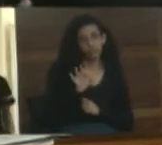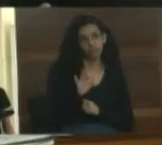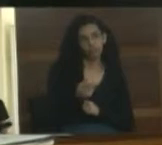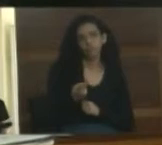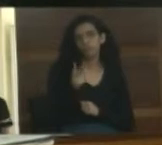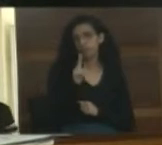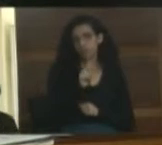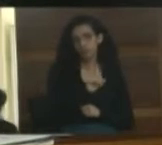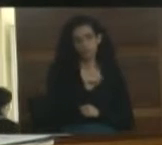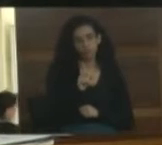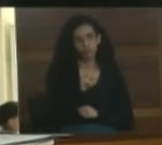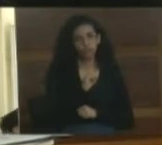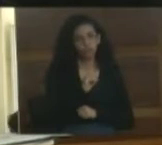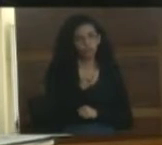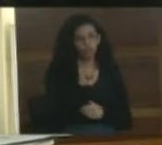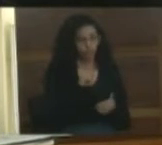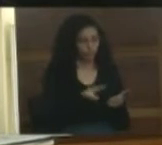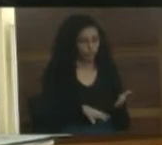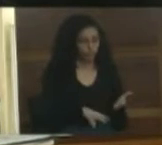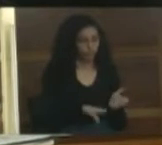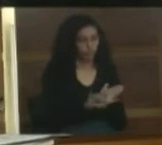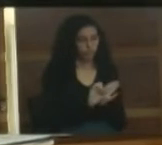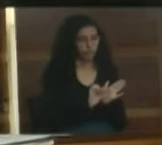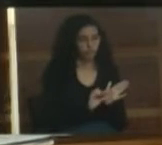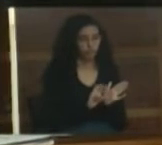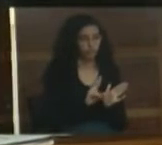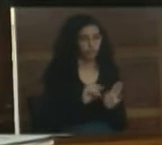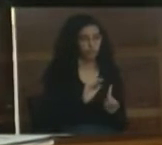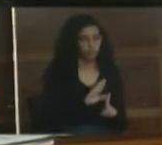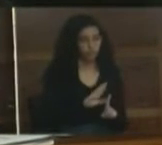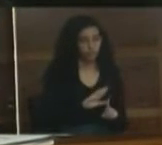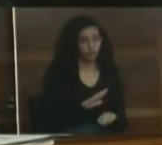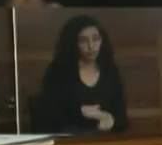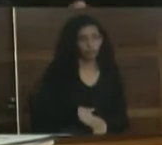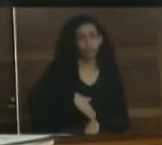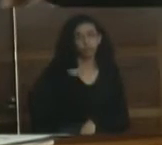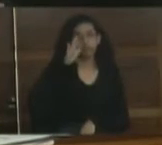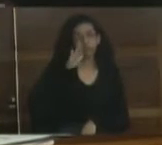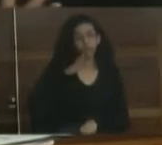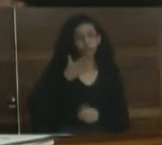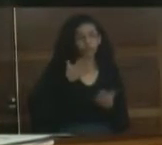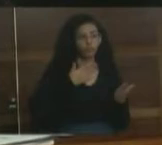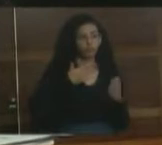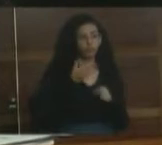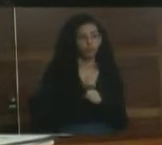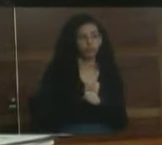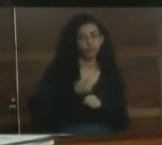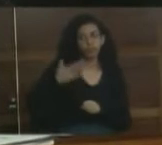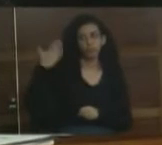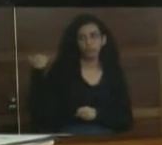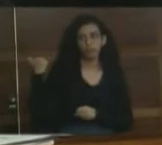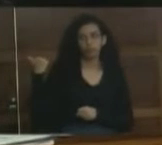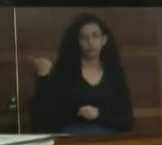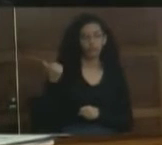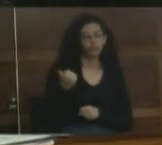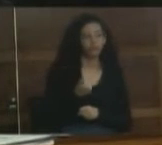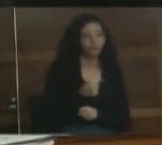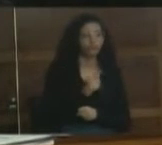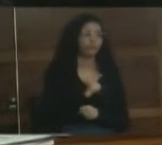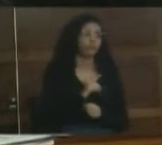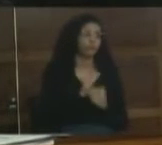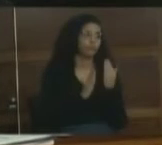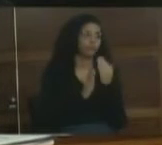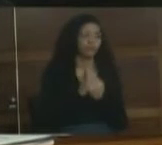não em valores se você verificar a folha pelo contrário foi aumentou em comparação ao ano anterior então não teve a